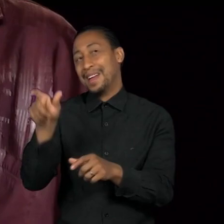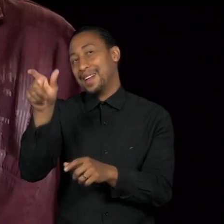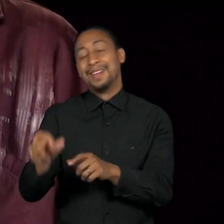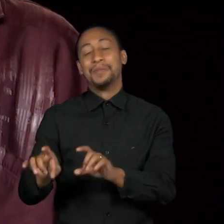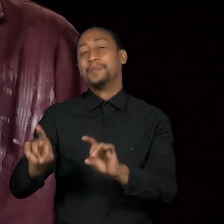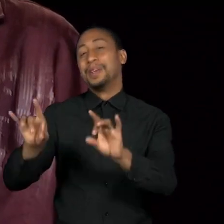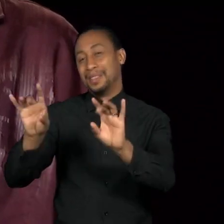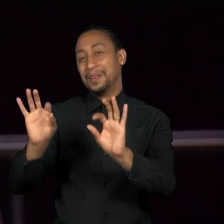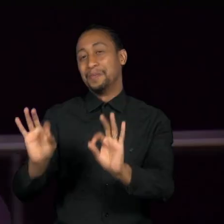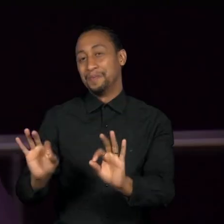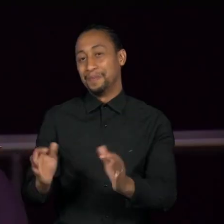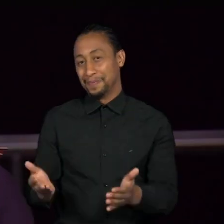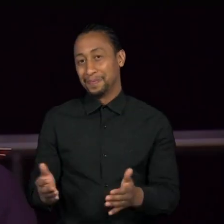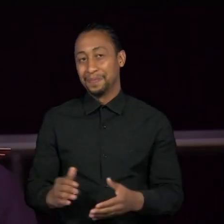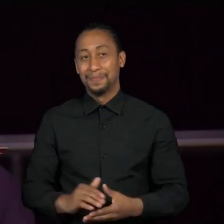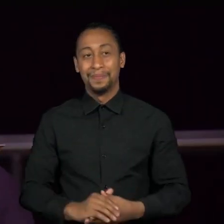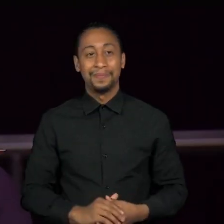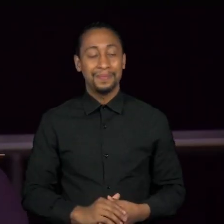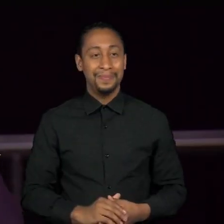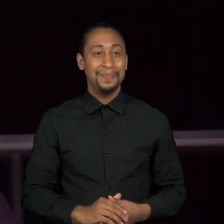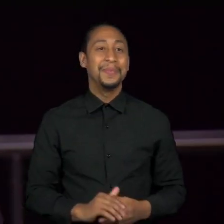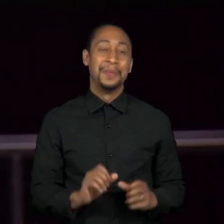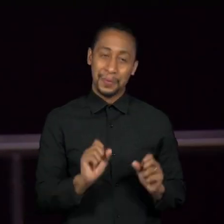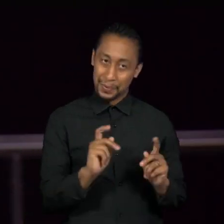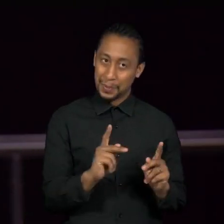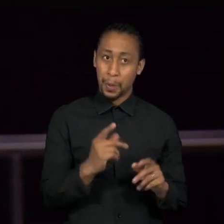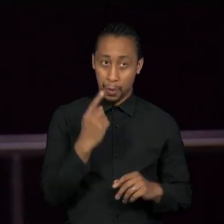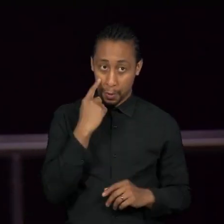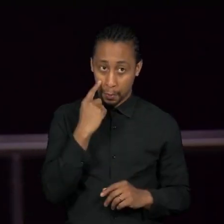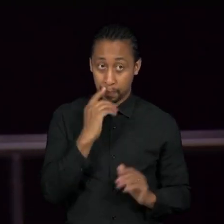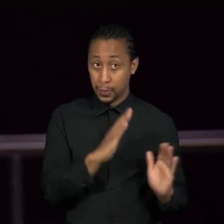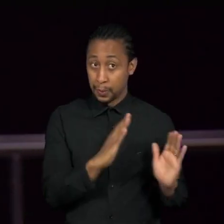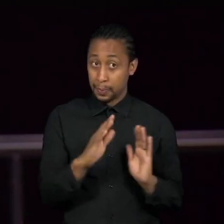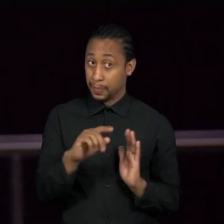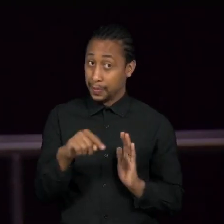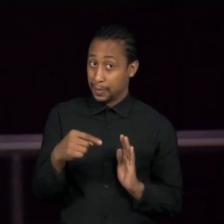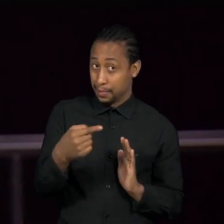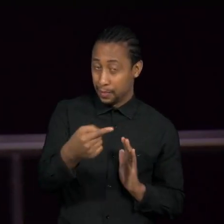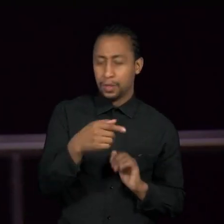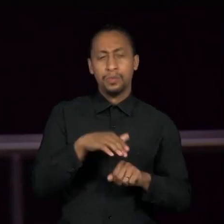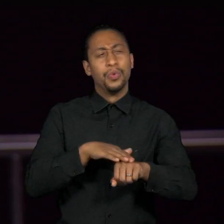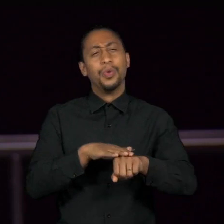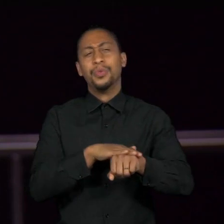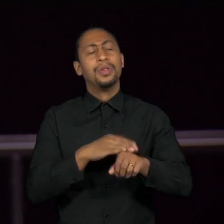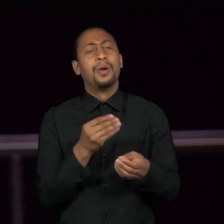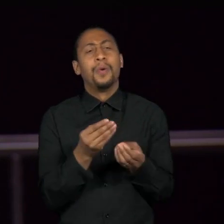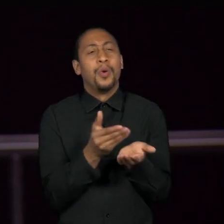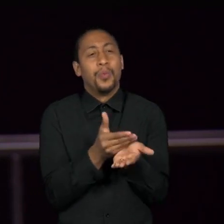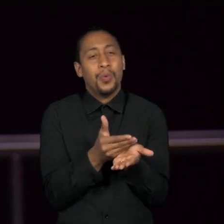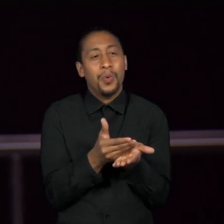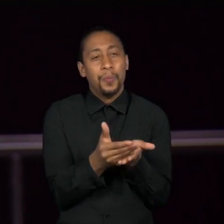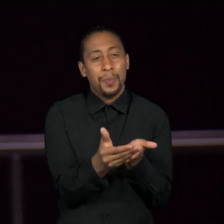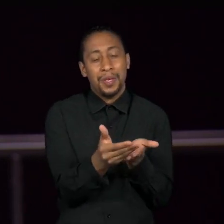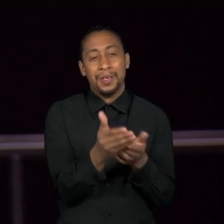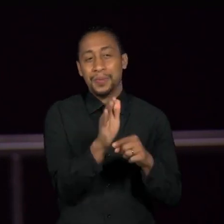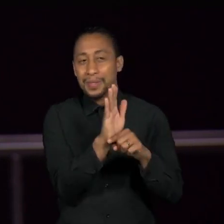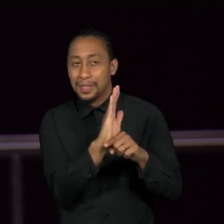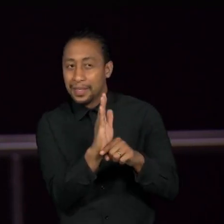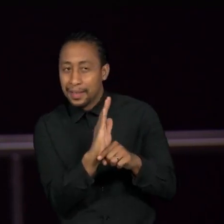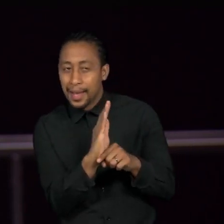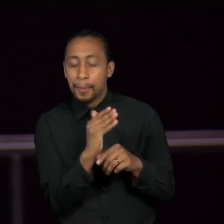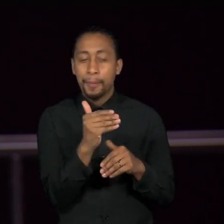sabe. Muito bem. Agora, no próximo bloco, nós vamos falar mais um pouco sobre seu início de carreira no cinema, tal, seus